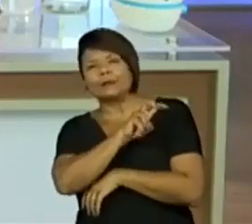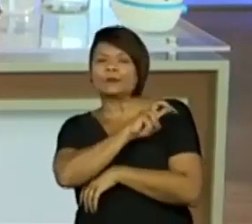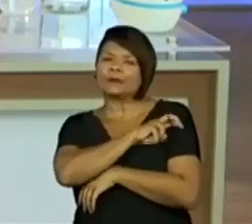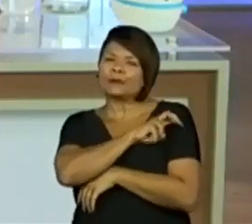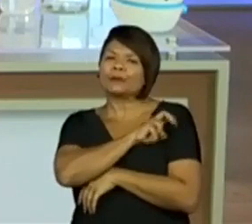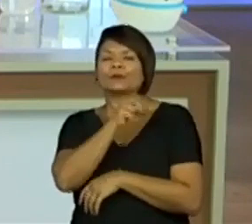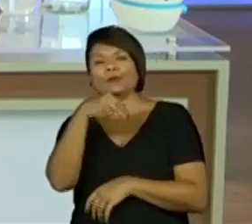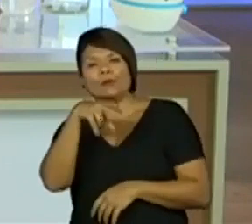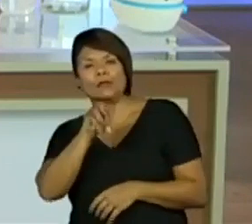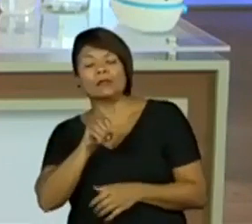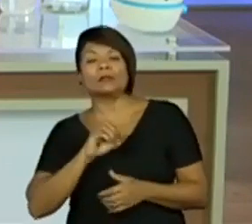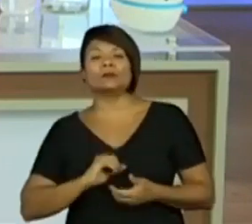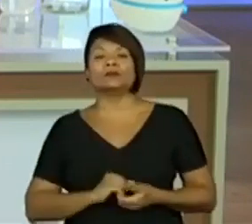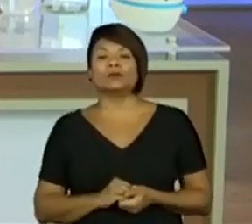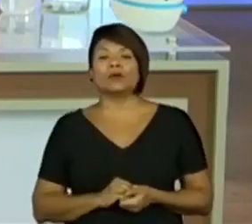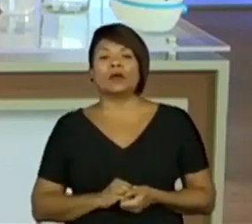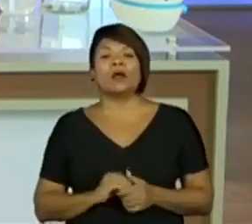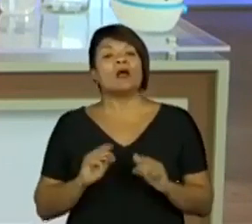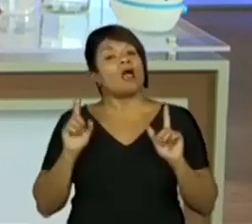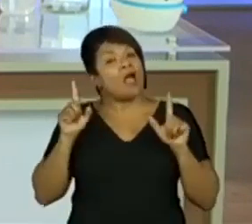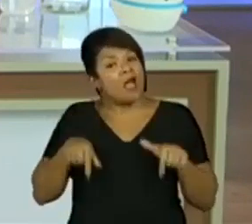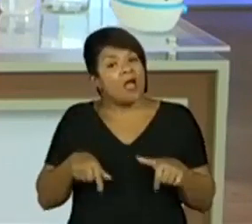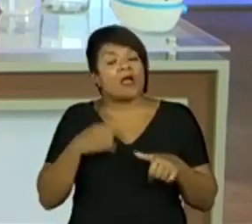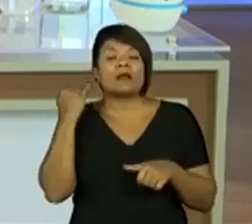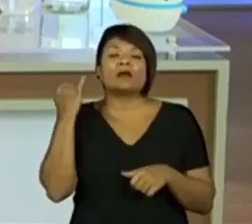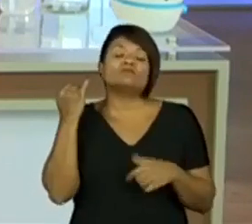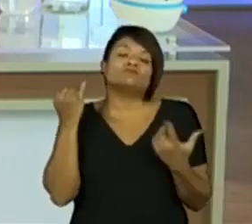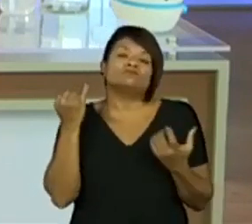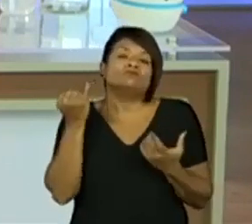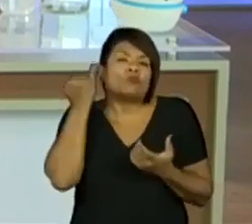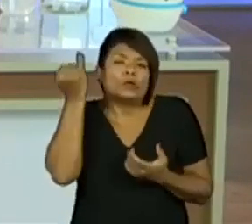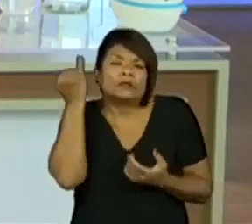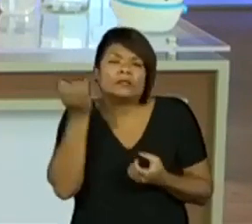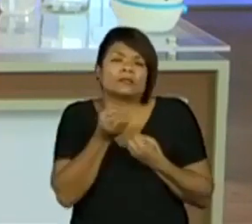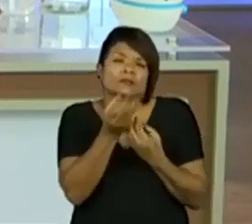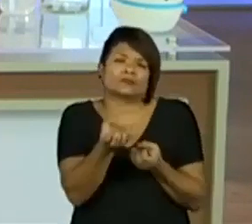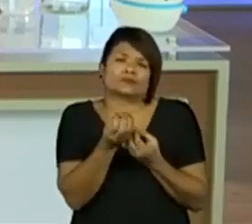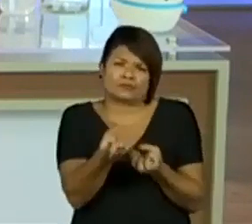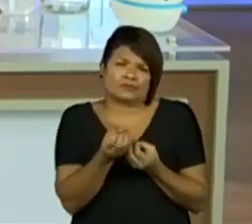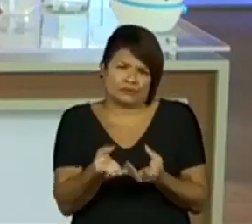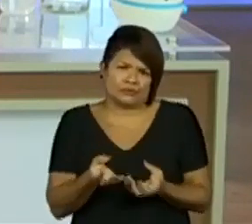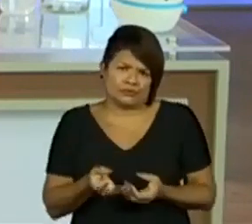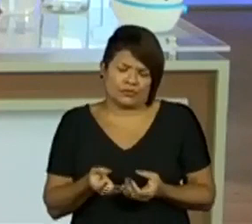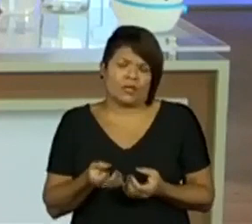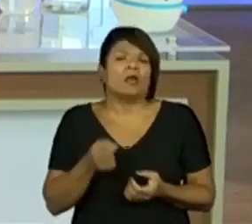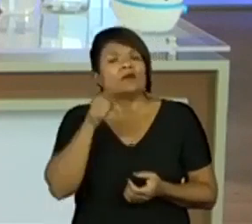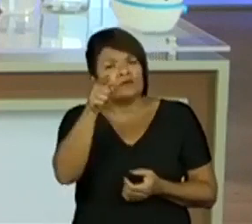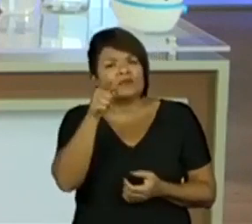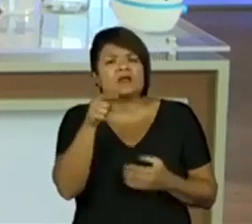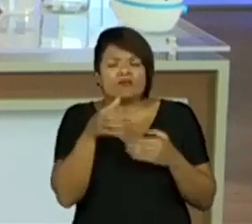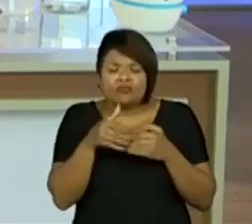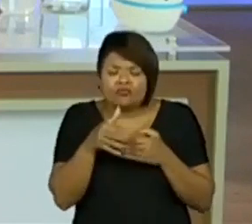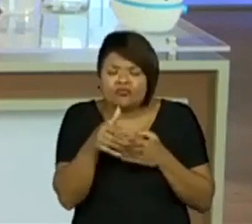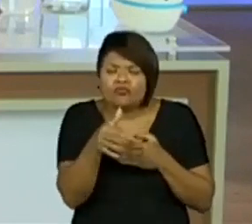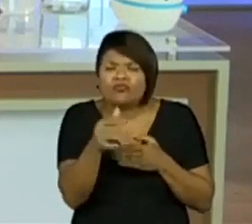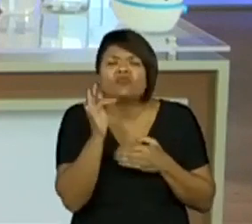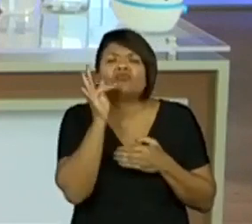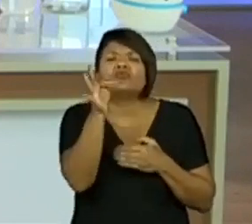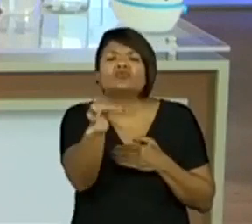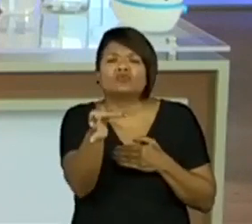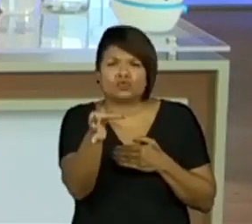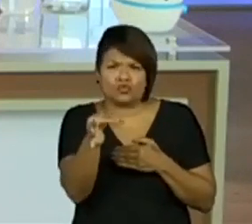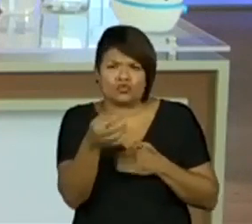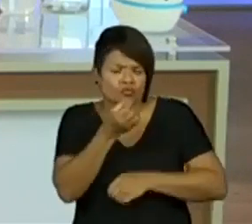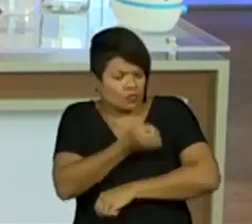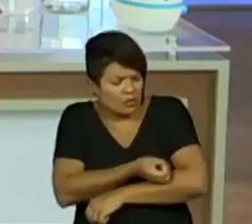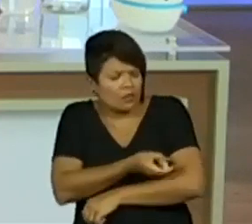quinto ano, são informações importantes que vocês vão entender mais adiante, quando vocês avançarem